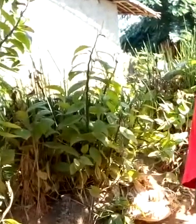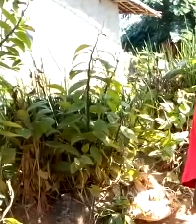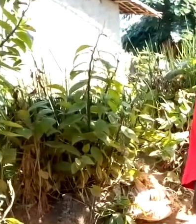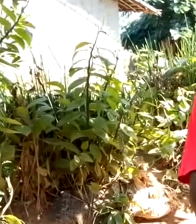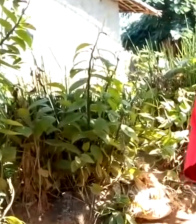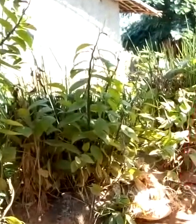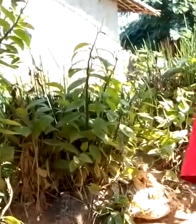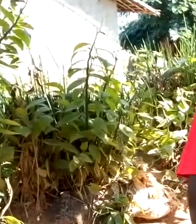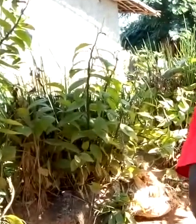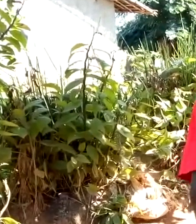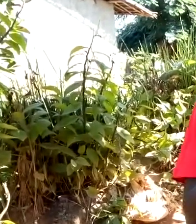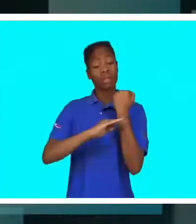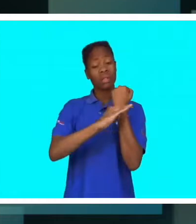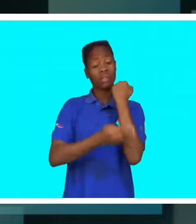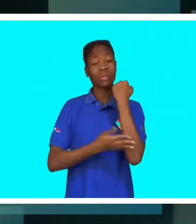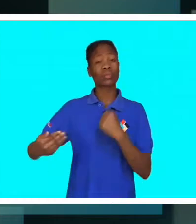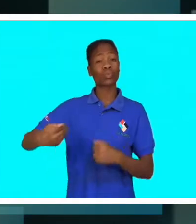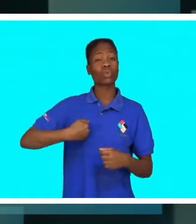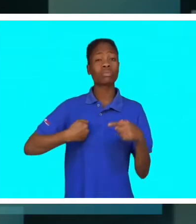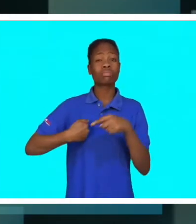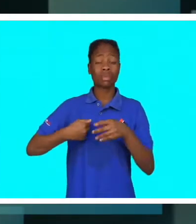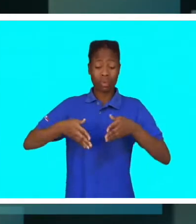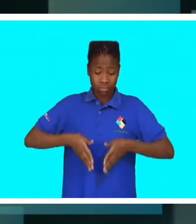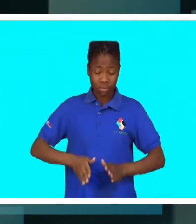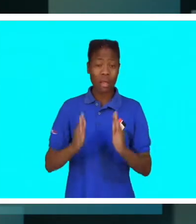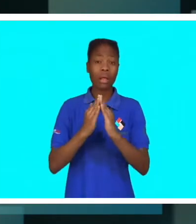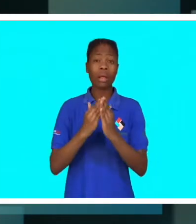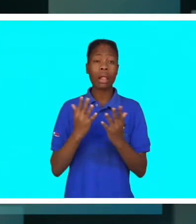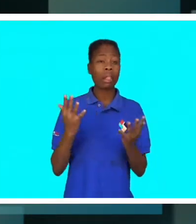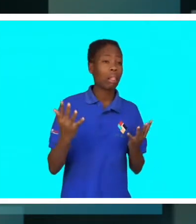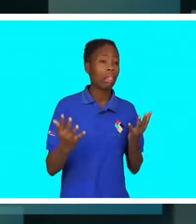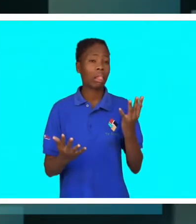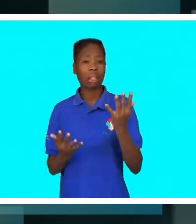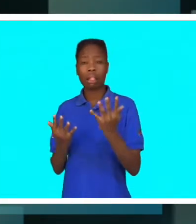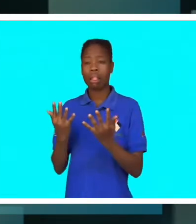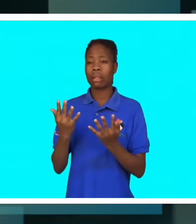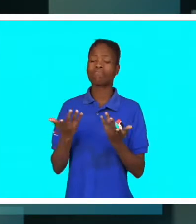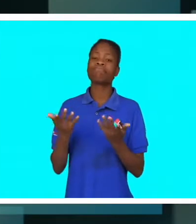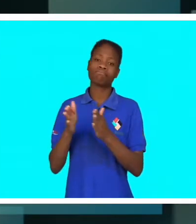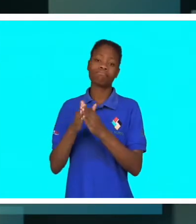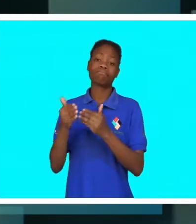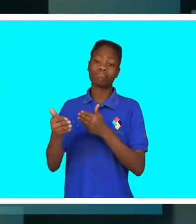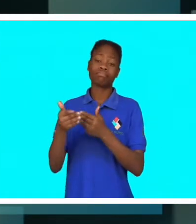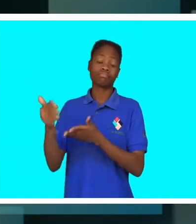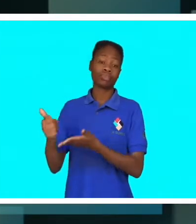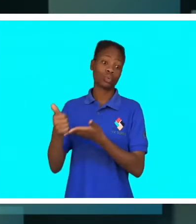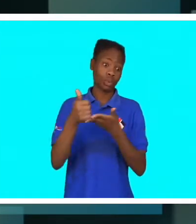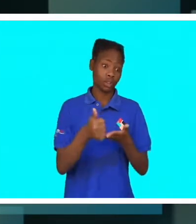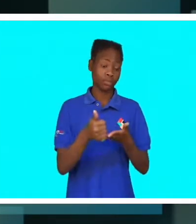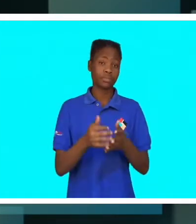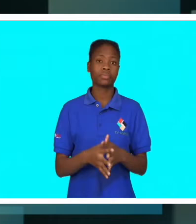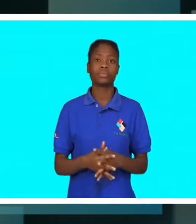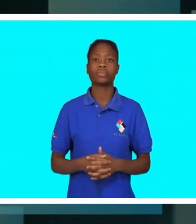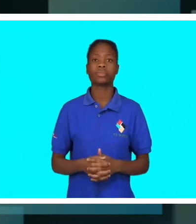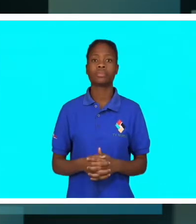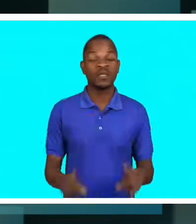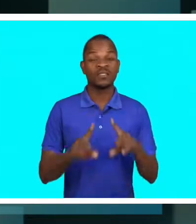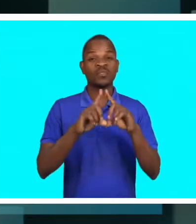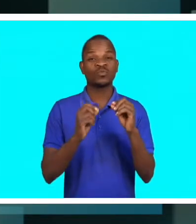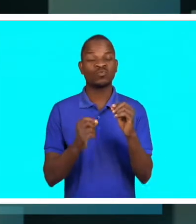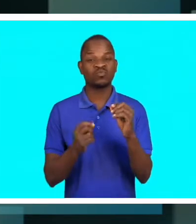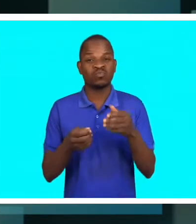alguns vizinhos. O parto fora da maternidade põe em risco a vida da gestante e do bebê, tal como explica a médica